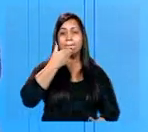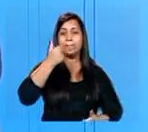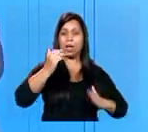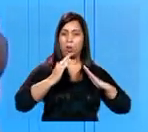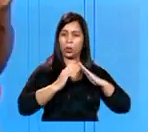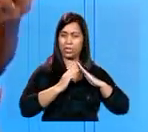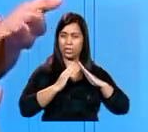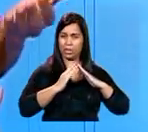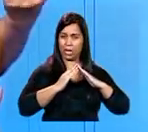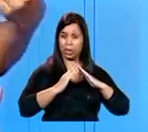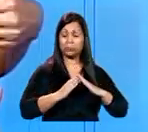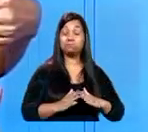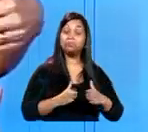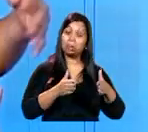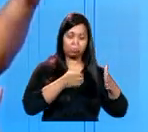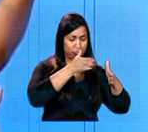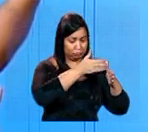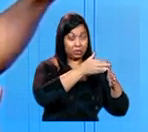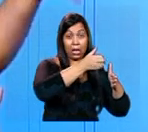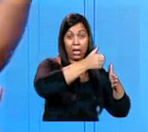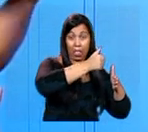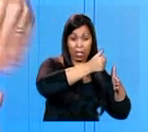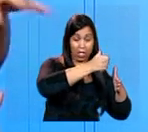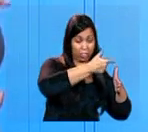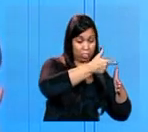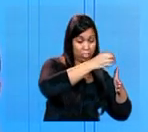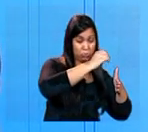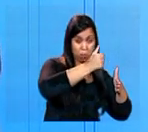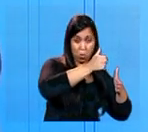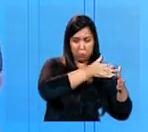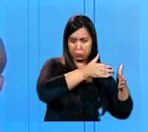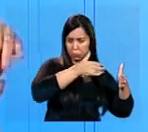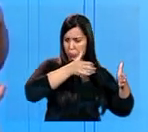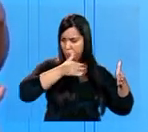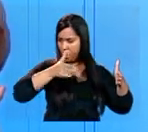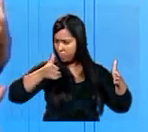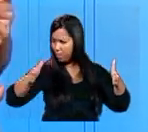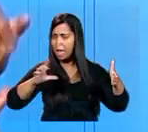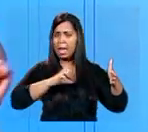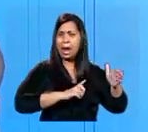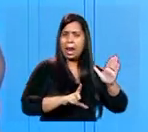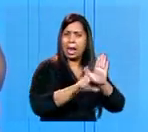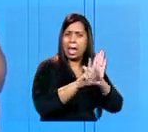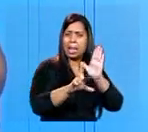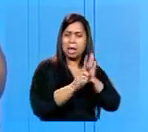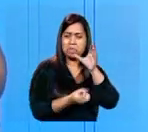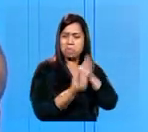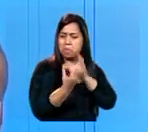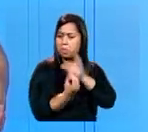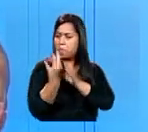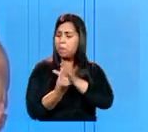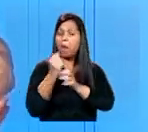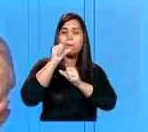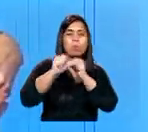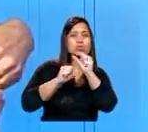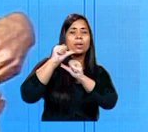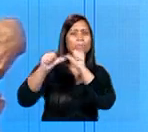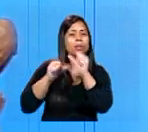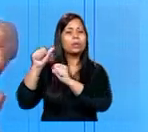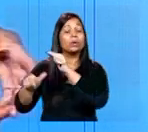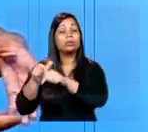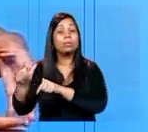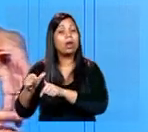própria. De 2011 para cá foram tendo portarias ministeriais que vieram fazendo mudanças no serviço e com isso